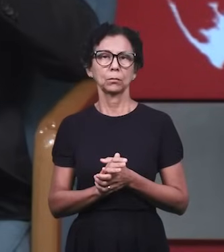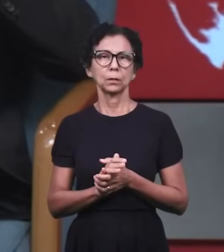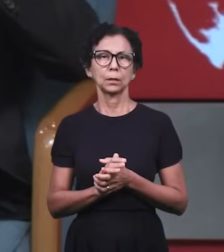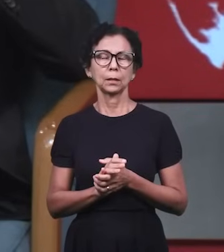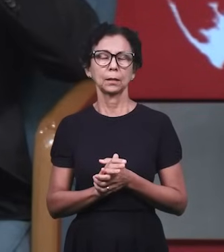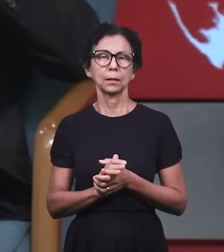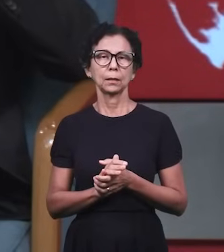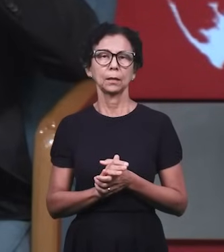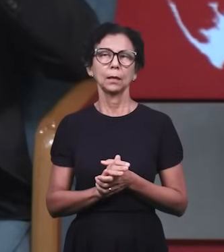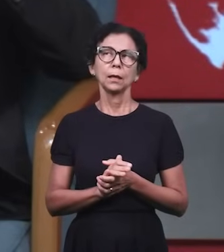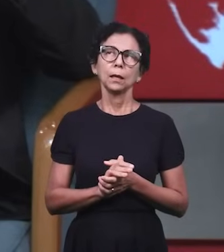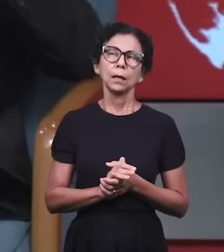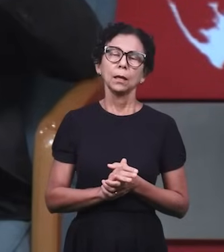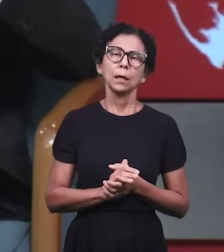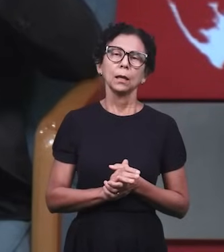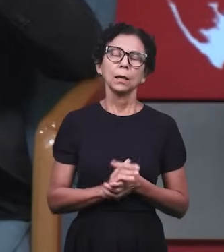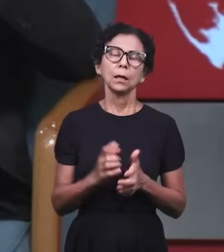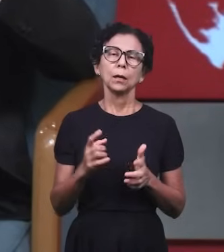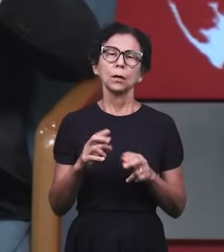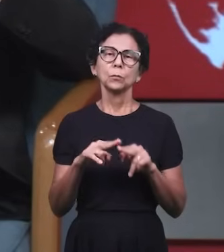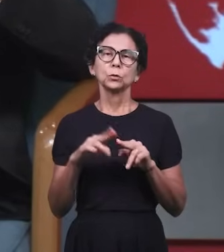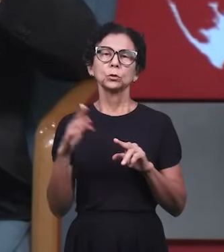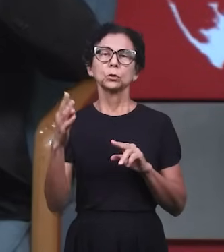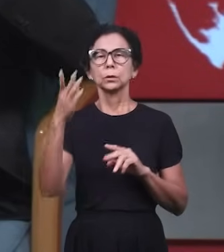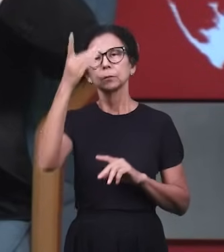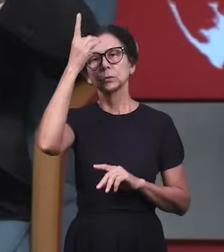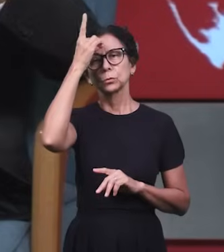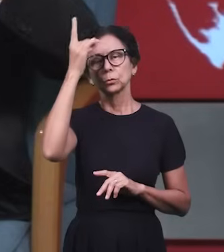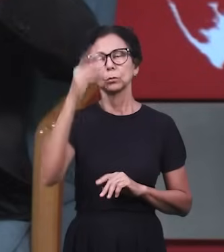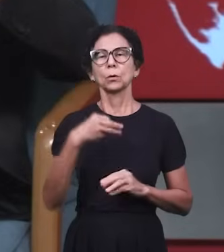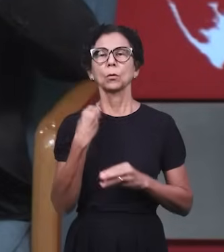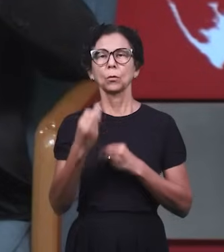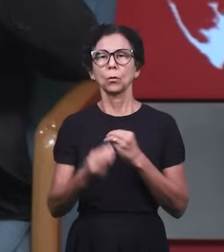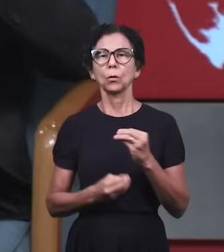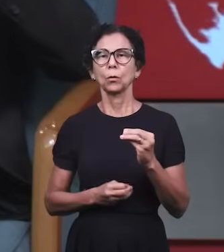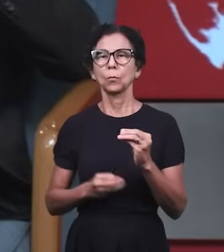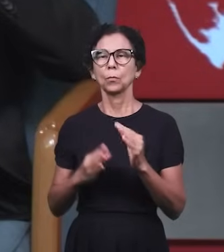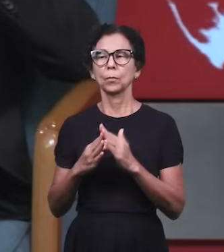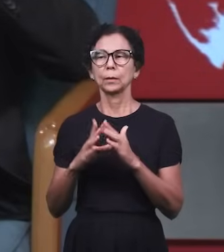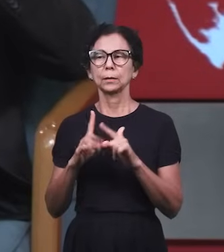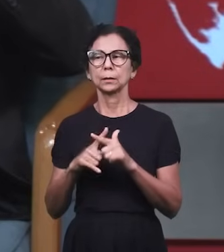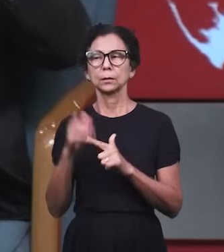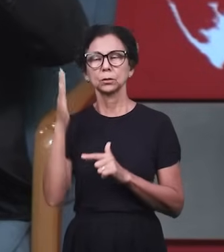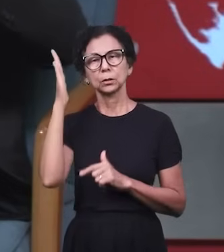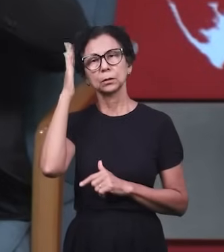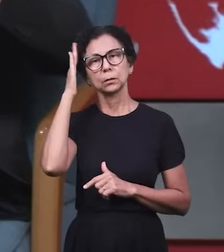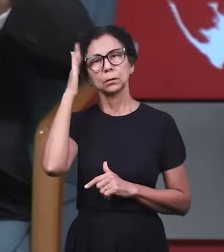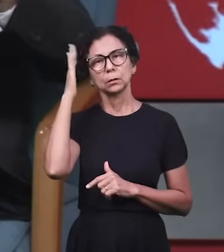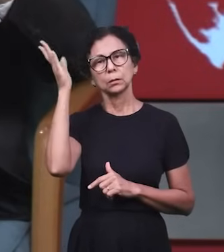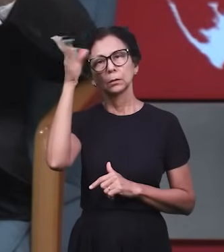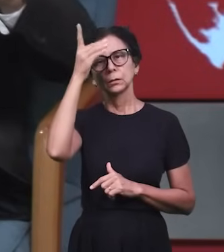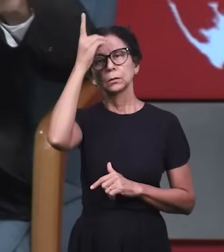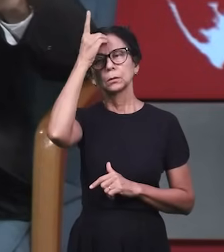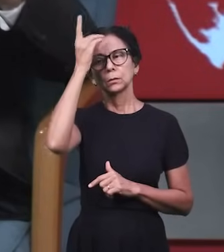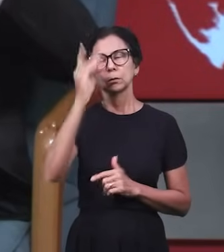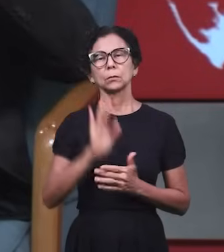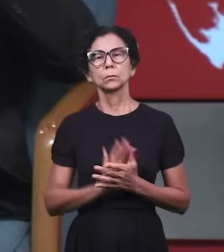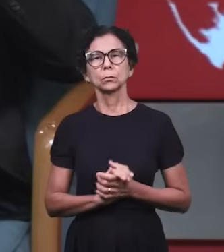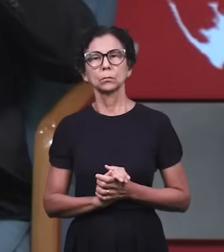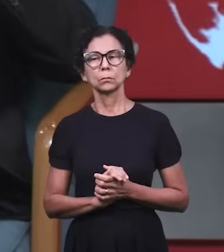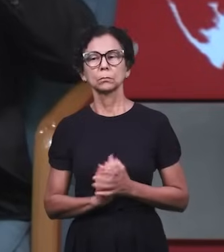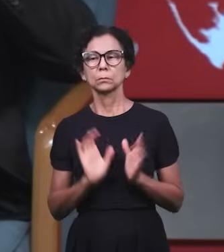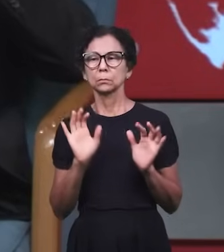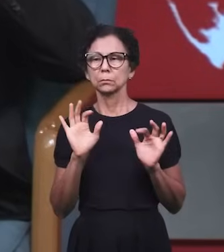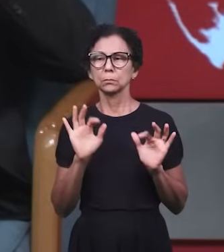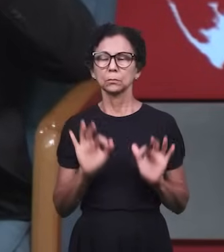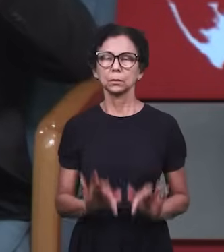profético do dom, o preparo da igreja com os dons espirituais, nesse grande momento, nesse último momento que nós